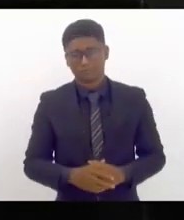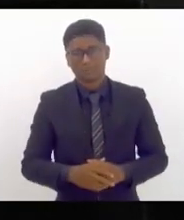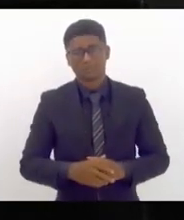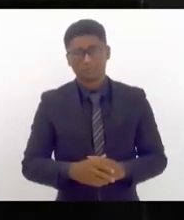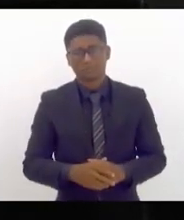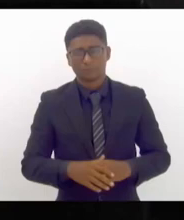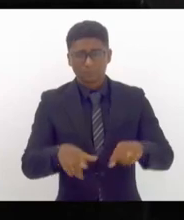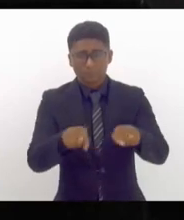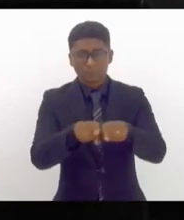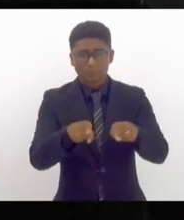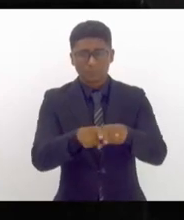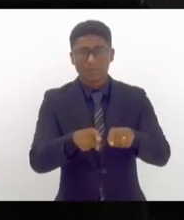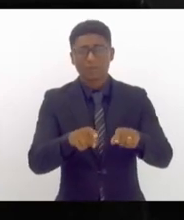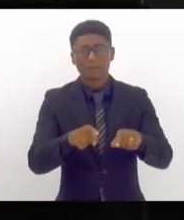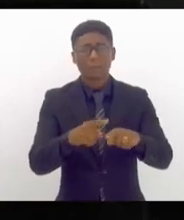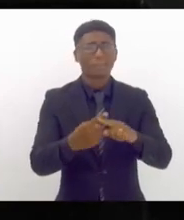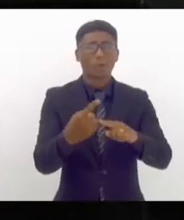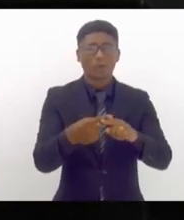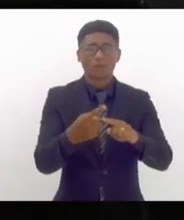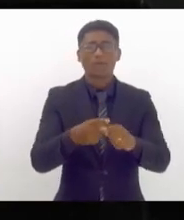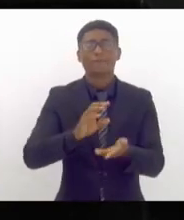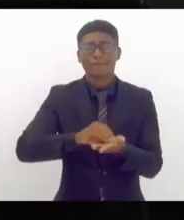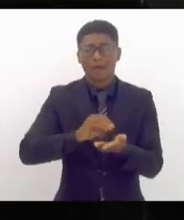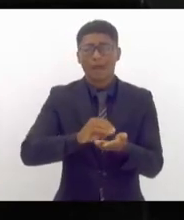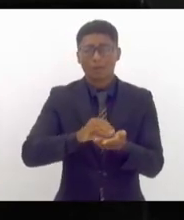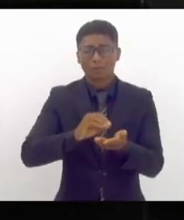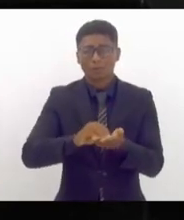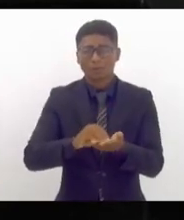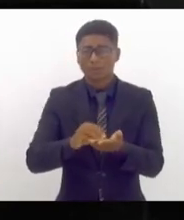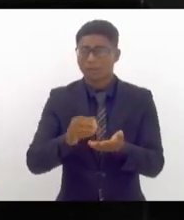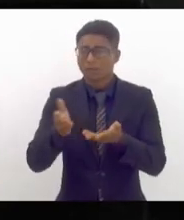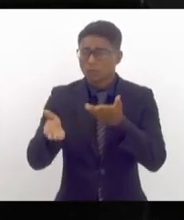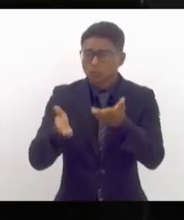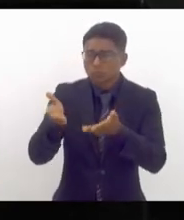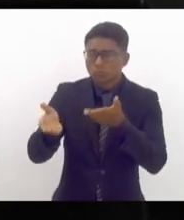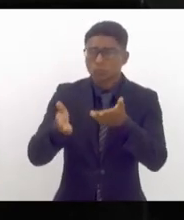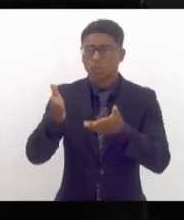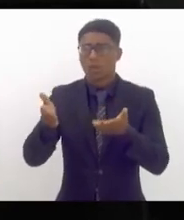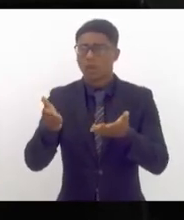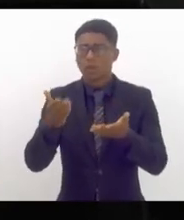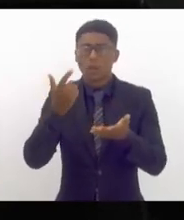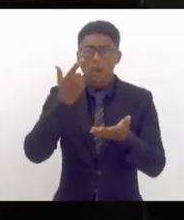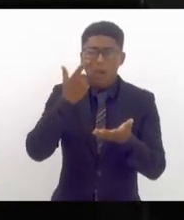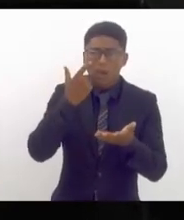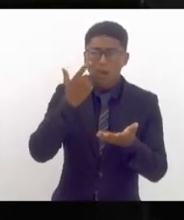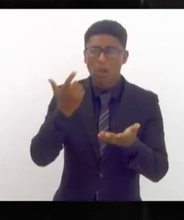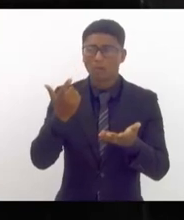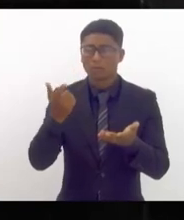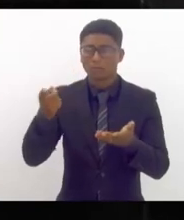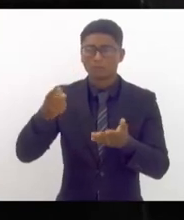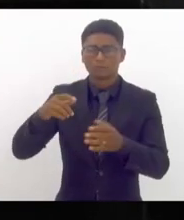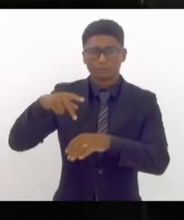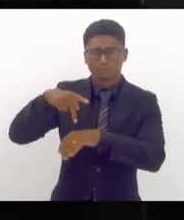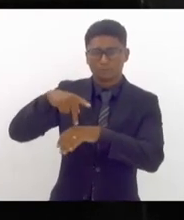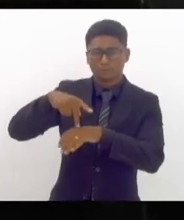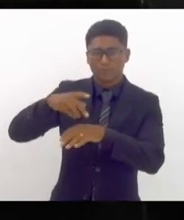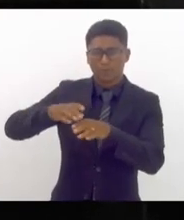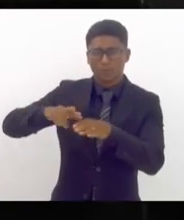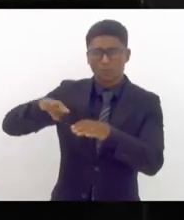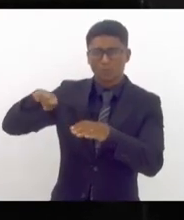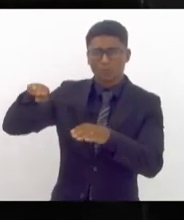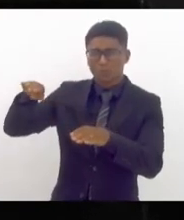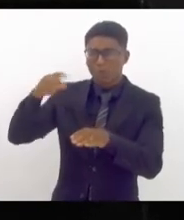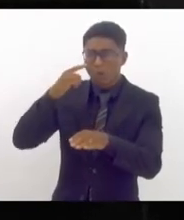a prevenção, como, em especial, a observância das encostas no estado do Rio de Janeiro,